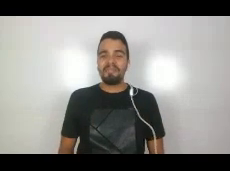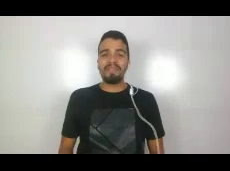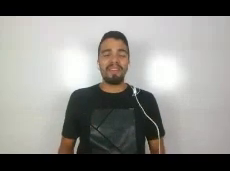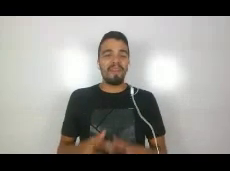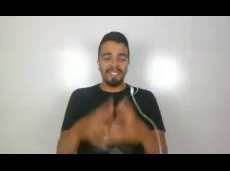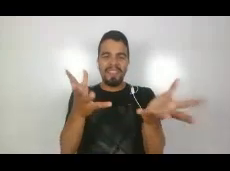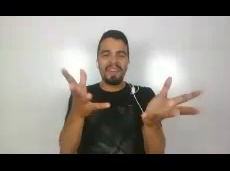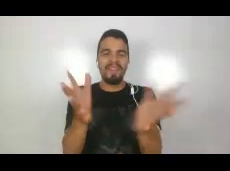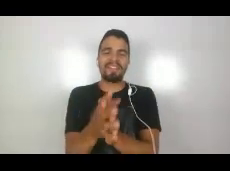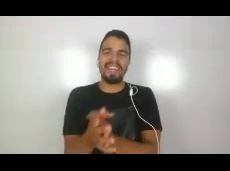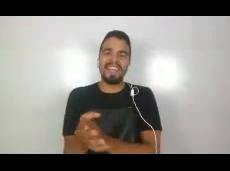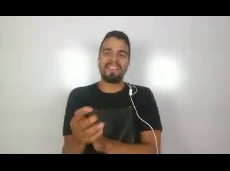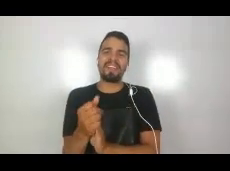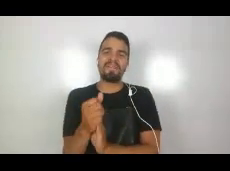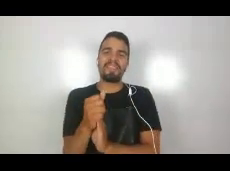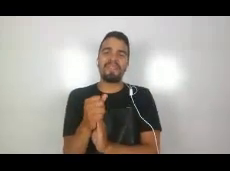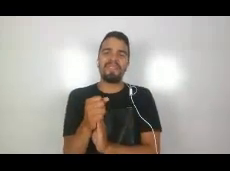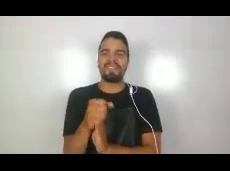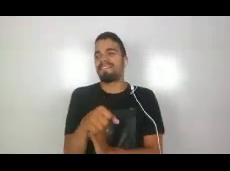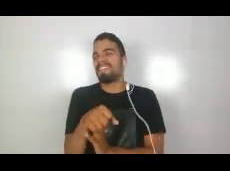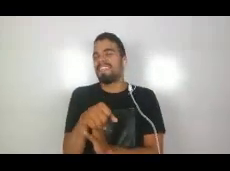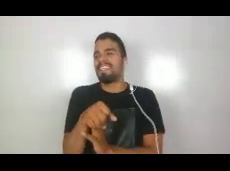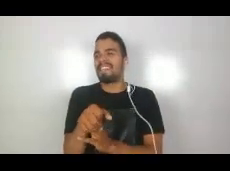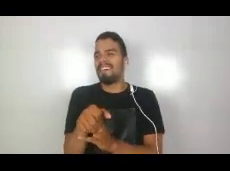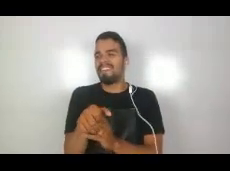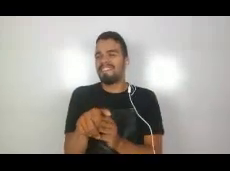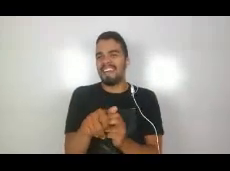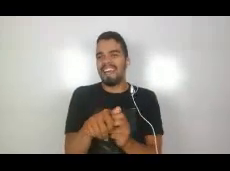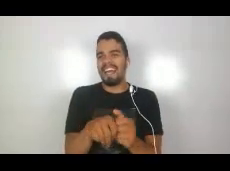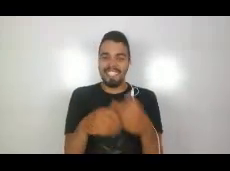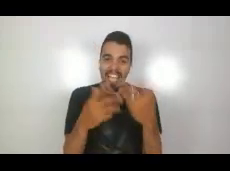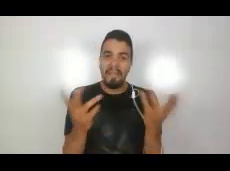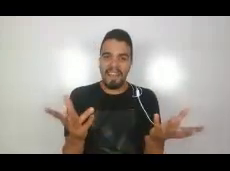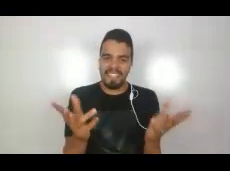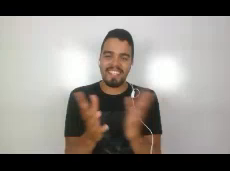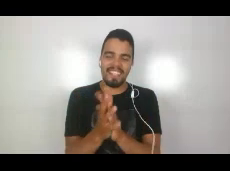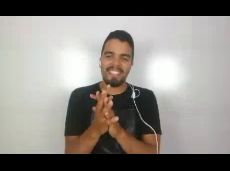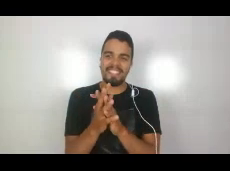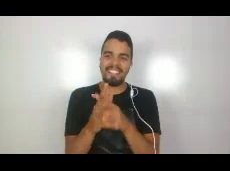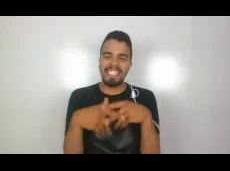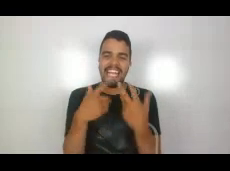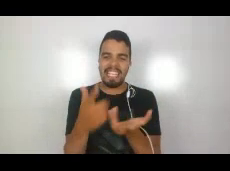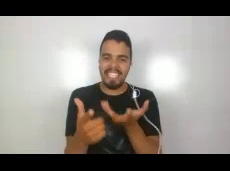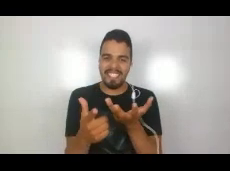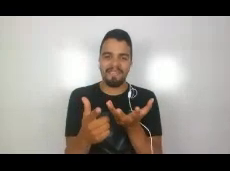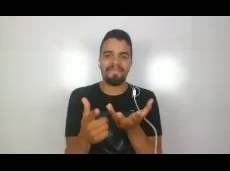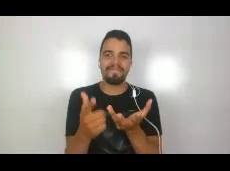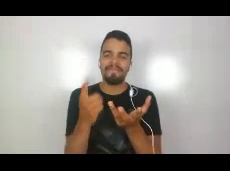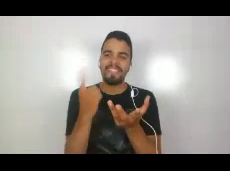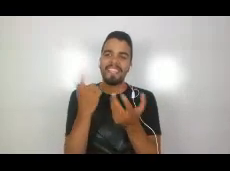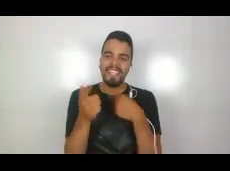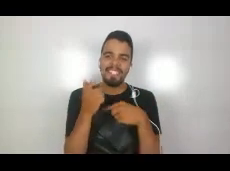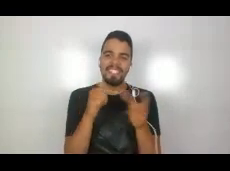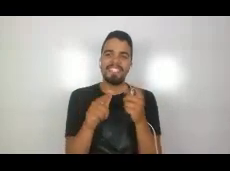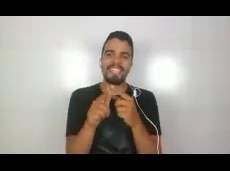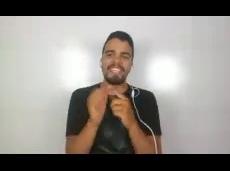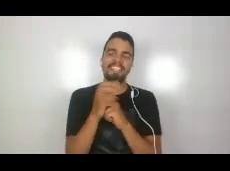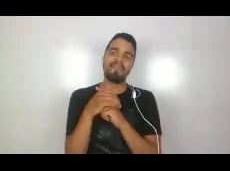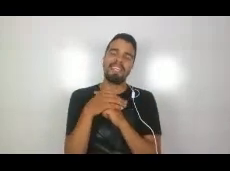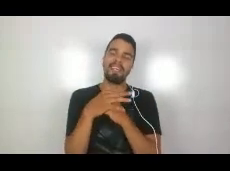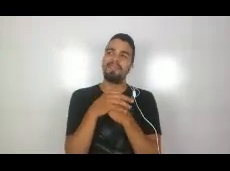É isso mesmo. Então é um sinal icônico, né? É um sinal muito icônico. Então, a gente representa, a gente sinaliza